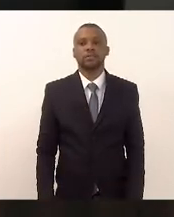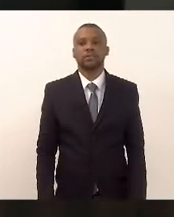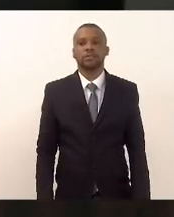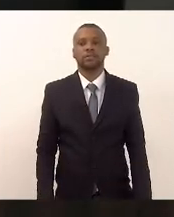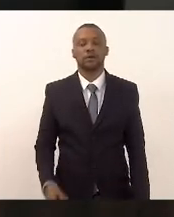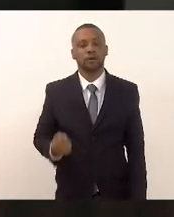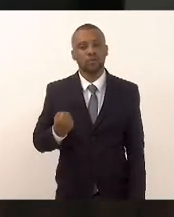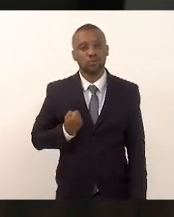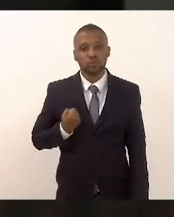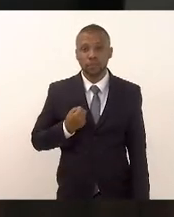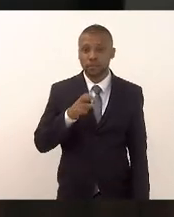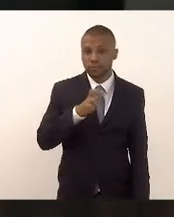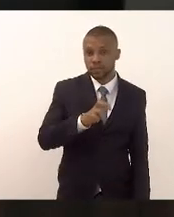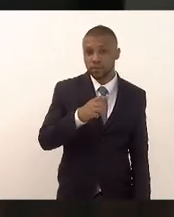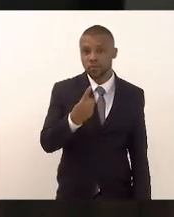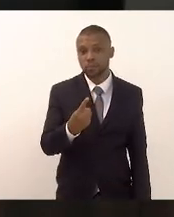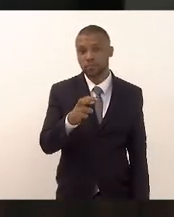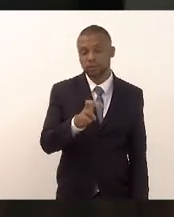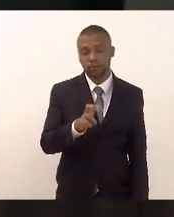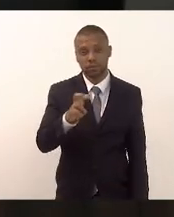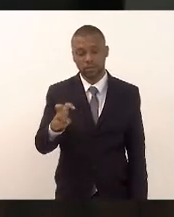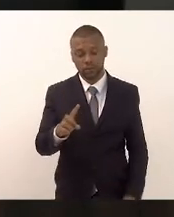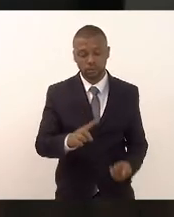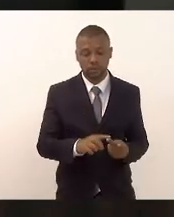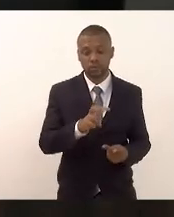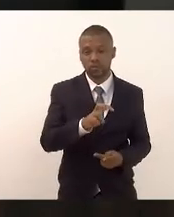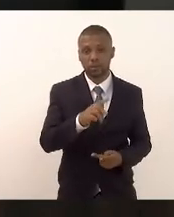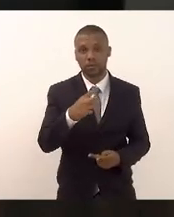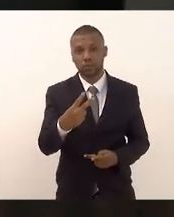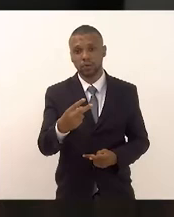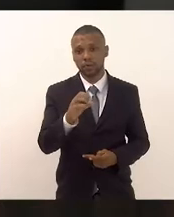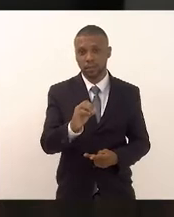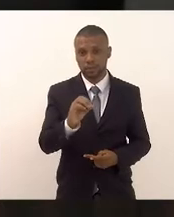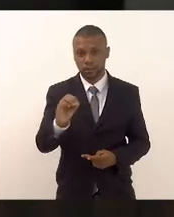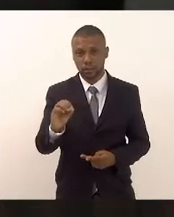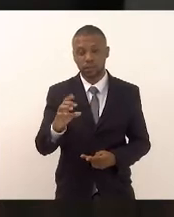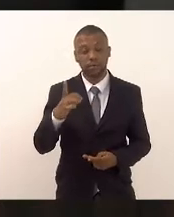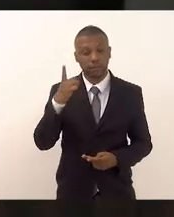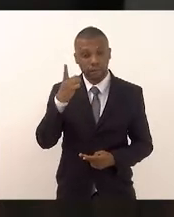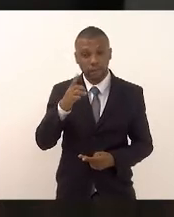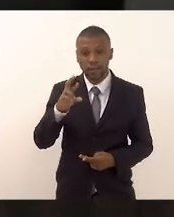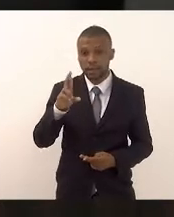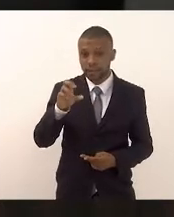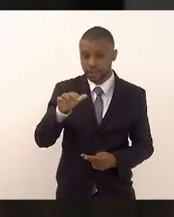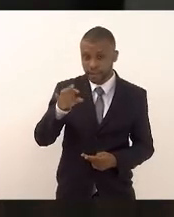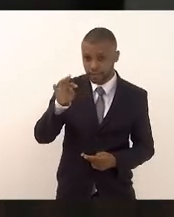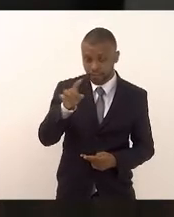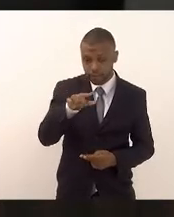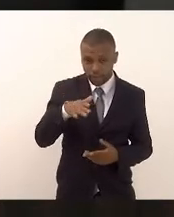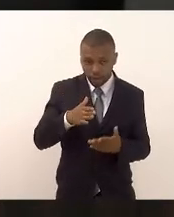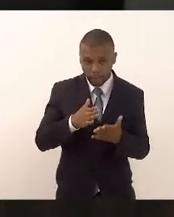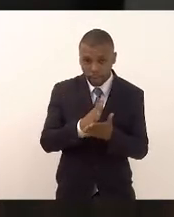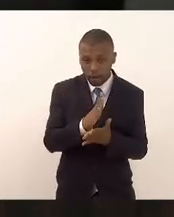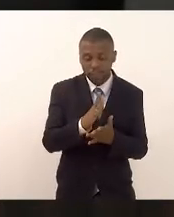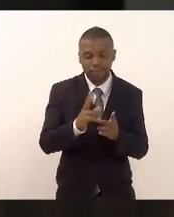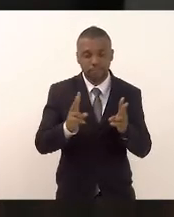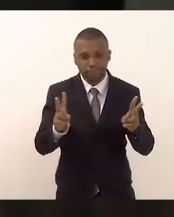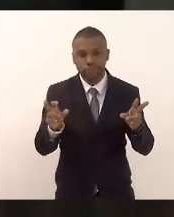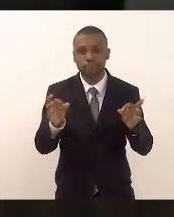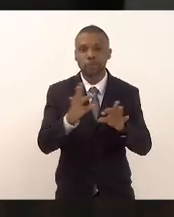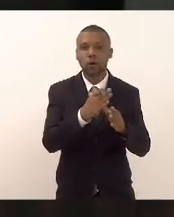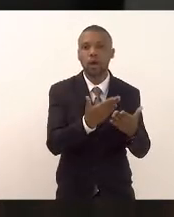número 5155, 5200, deputada Renata Souza. Se os que aprovam, permaneçam como estão,